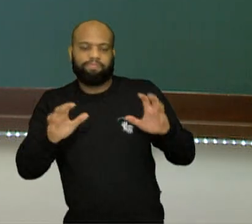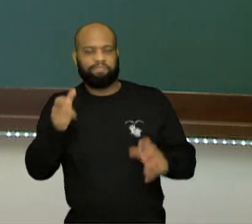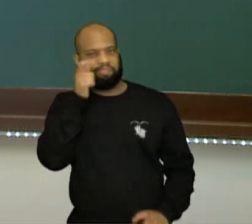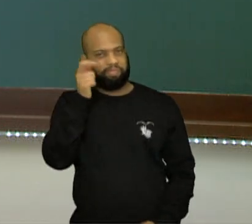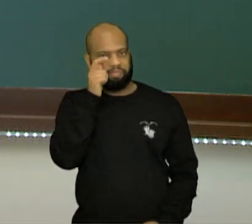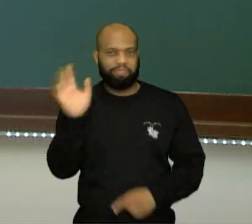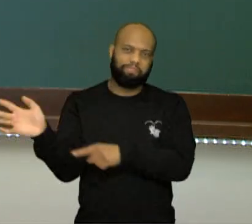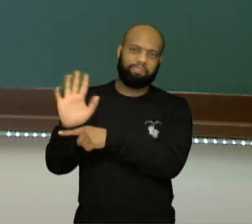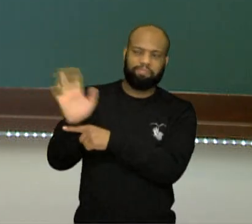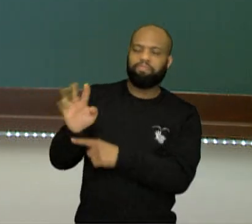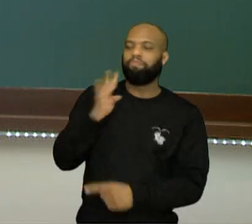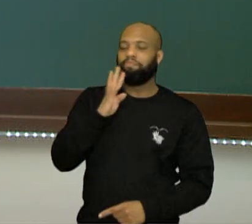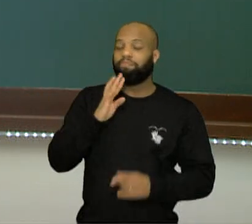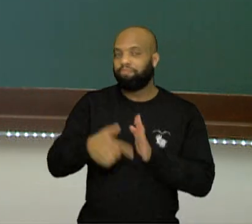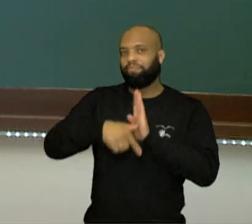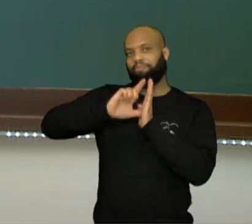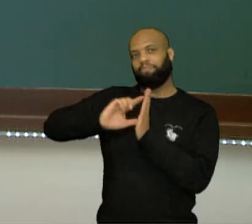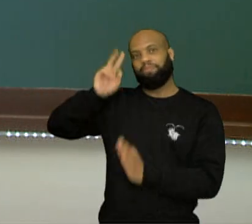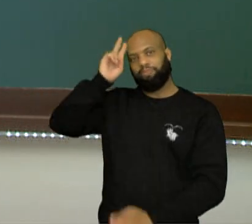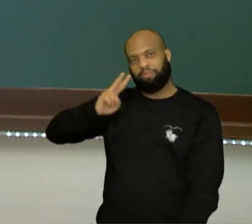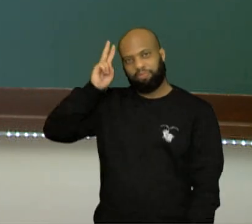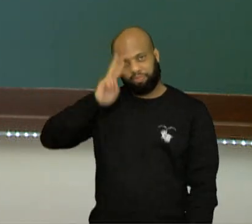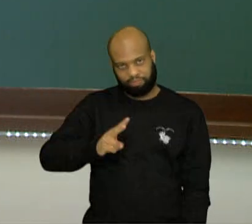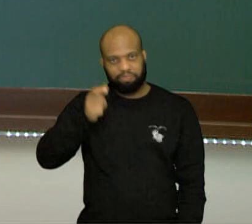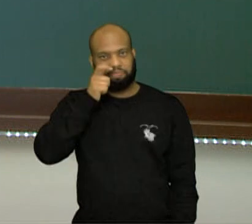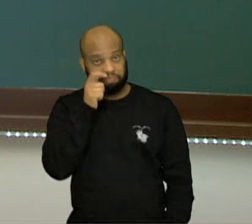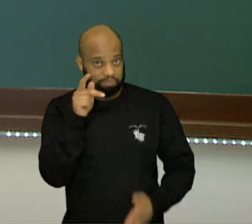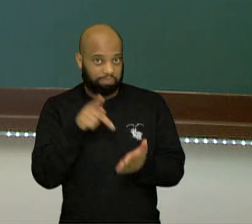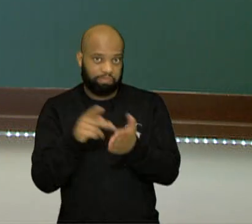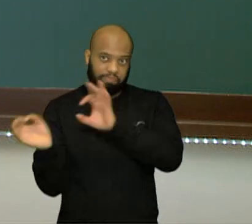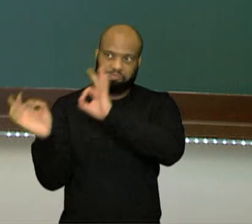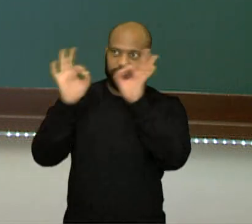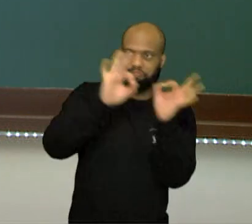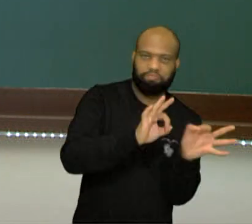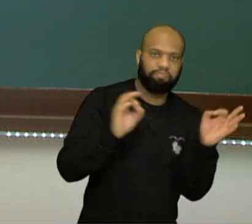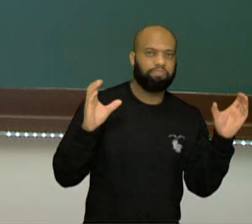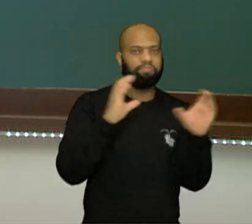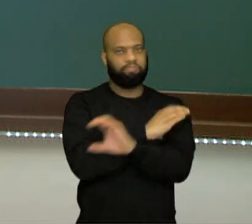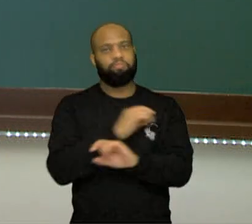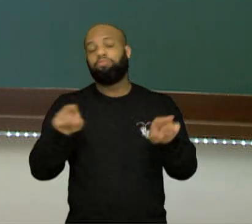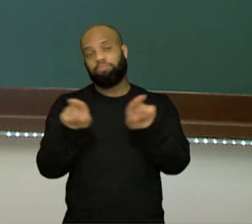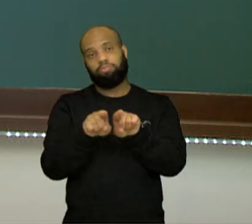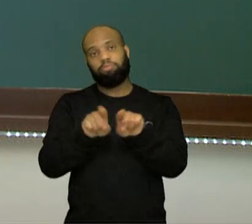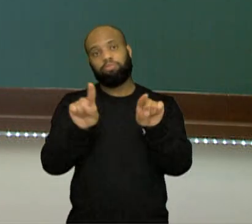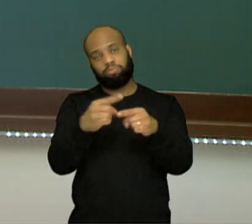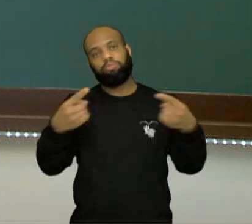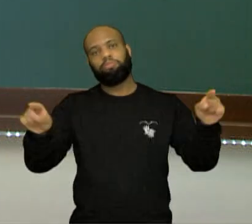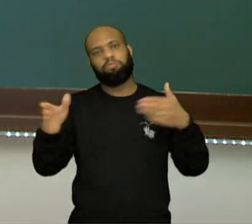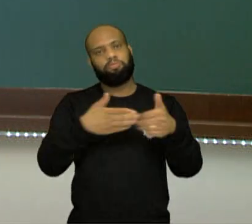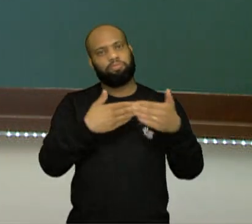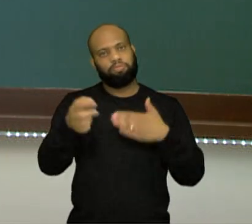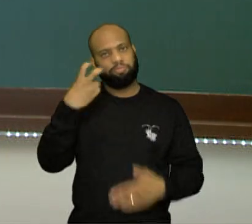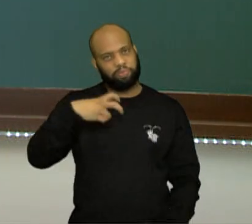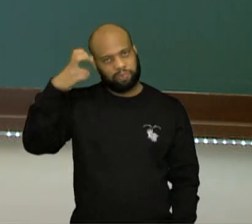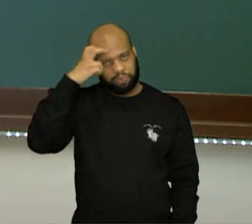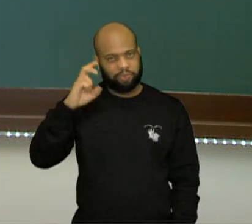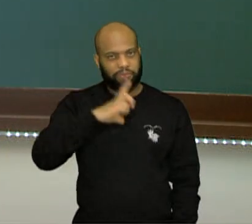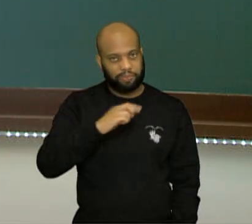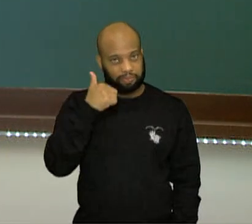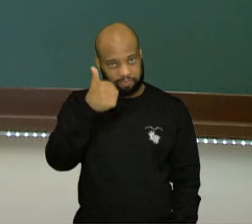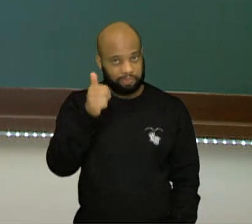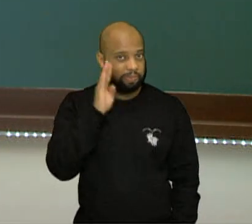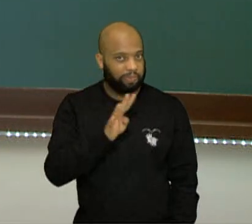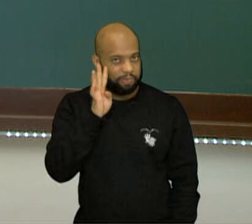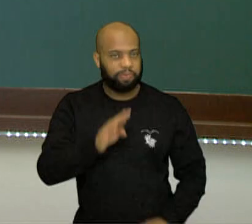conhecer um pouquinho daquele filme. Ou da música também, pode ser qualquer bem cultural. Boa,